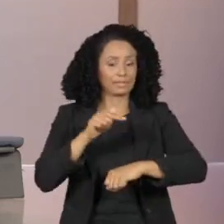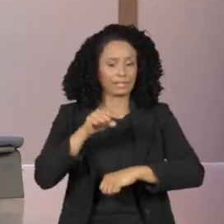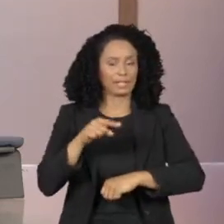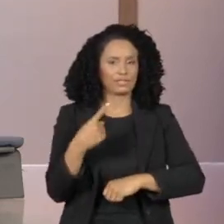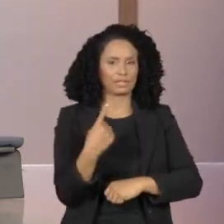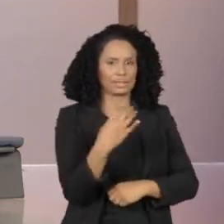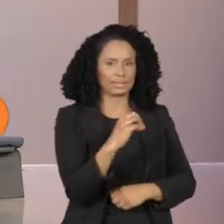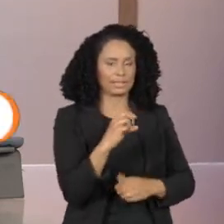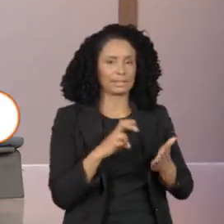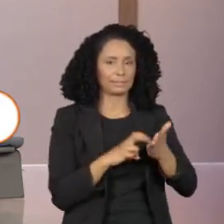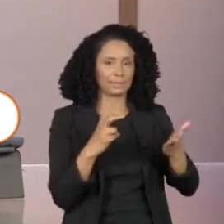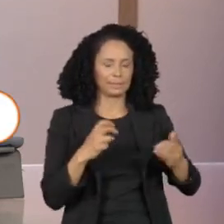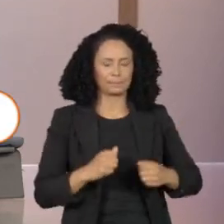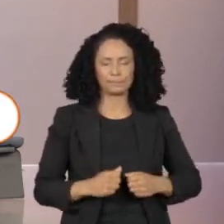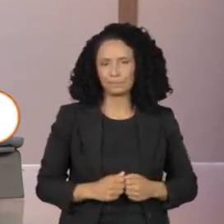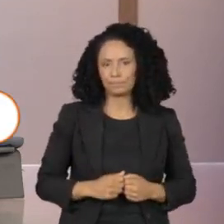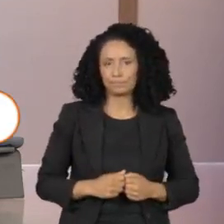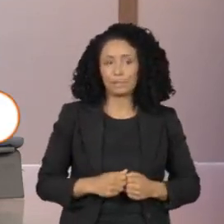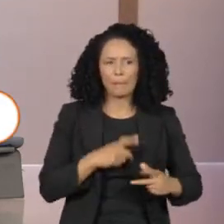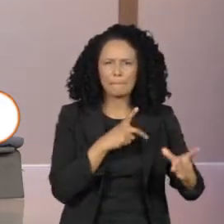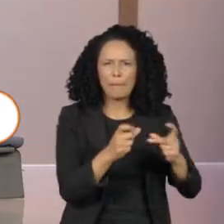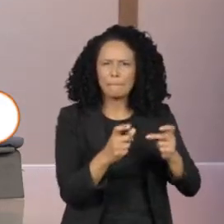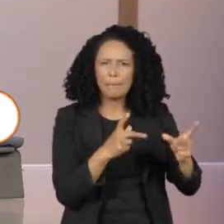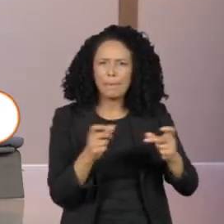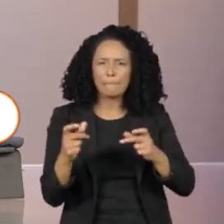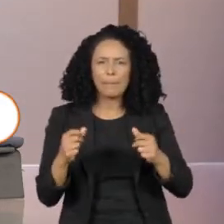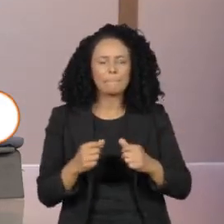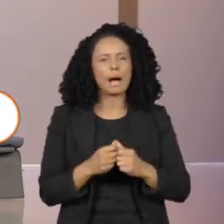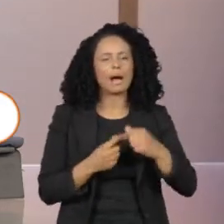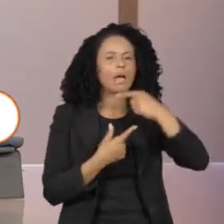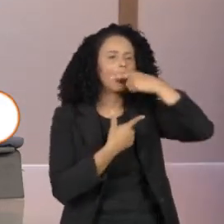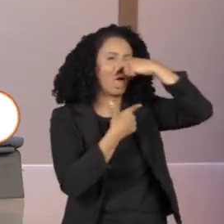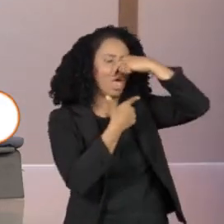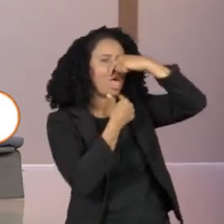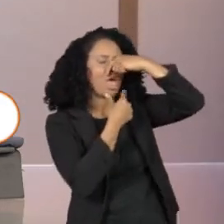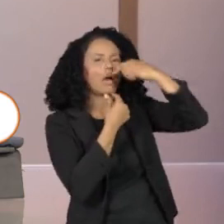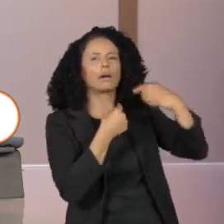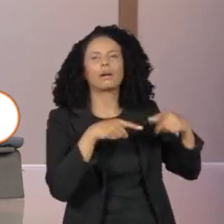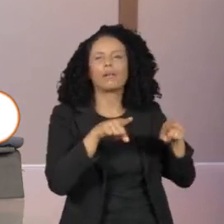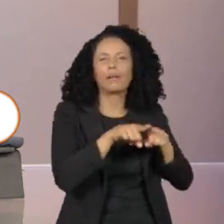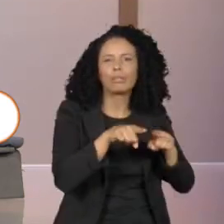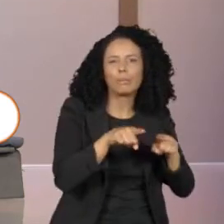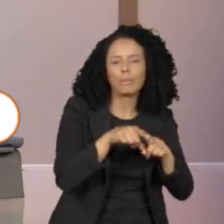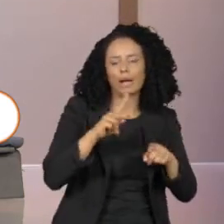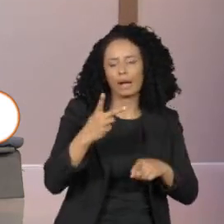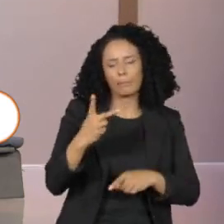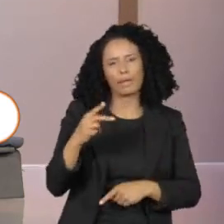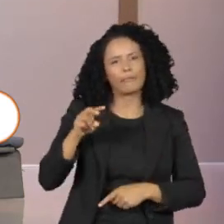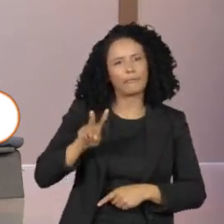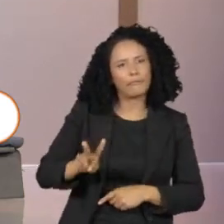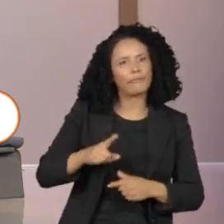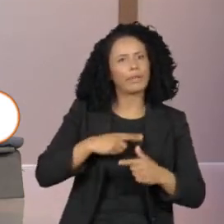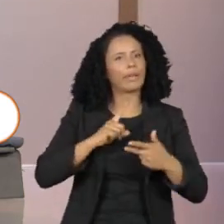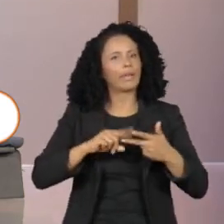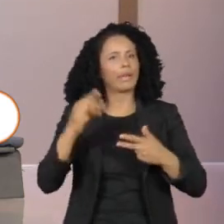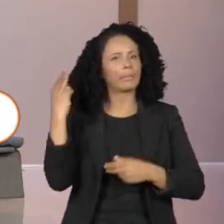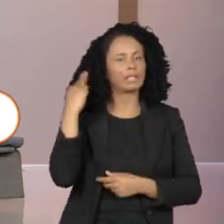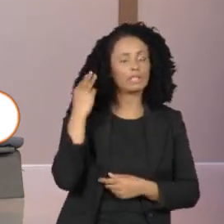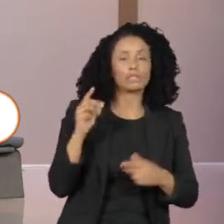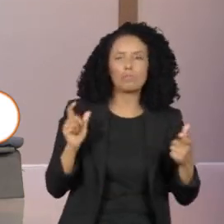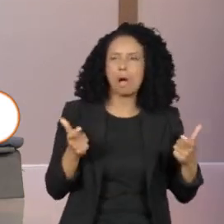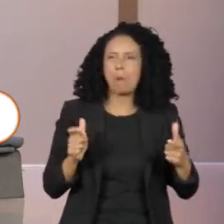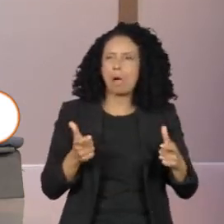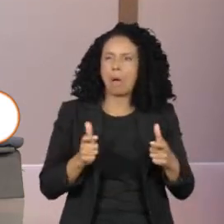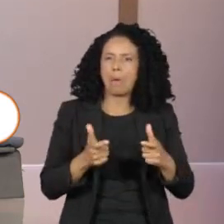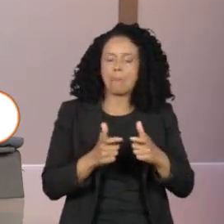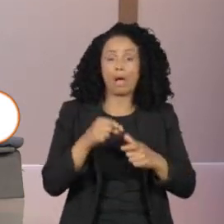Os índices de vacinação contra a poliomielite, meningite e HPV continuam muito baixos em todo o Brasil.